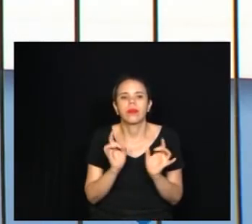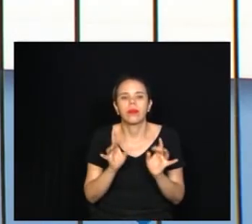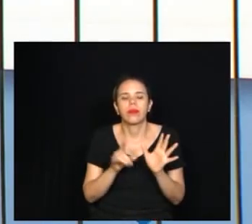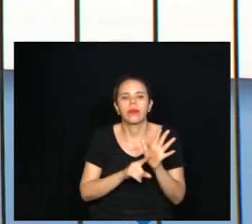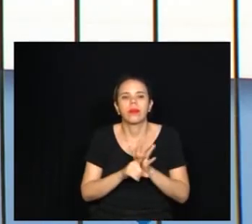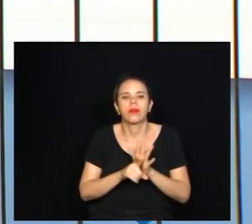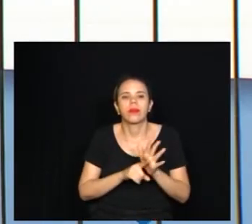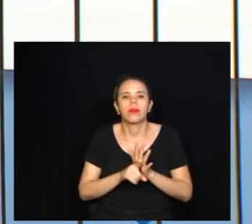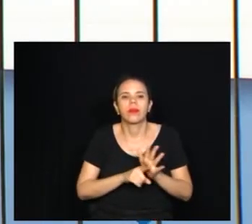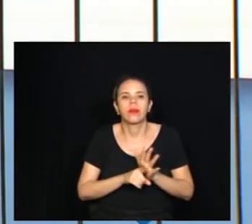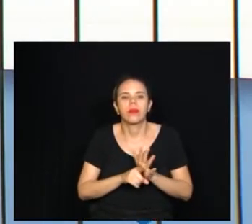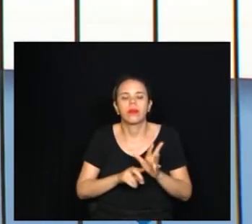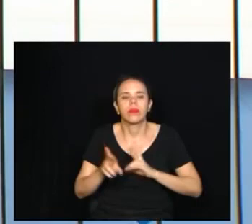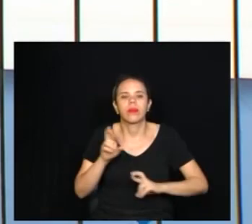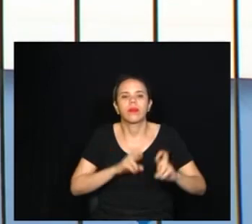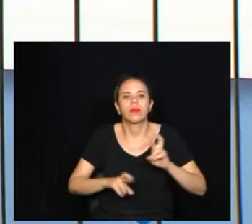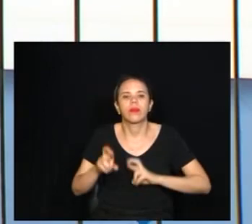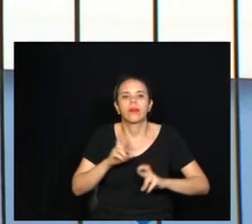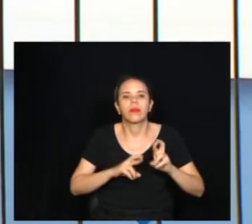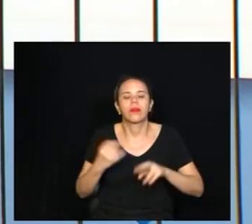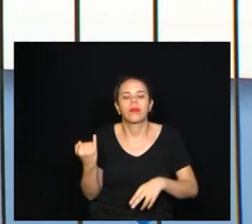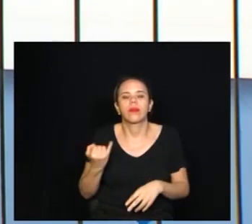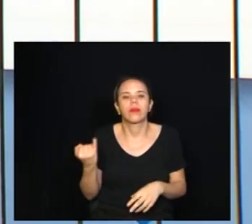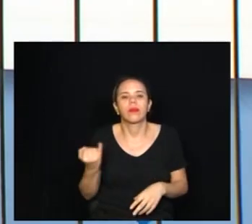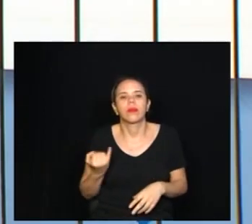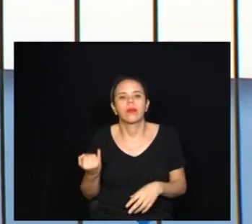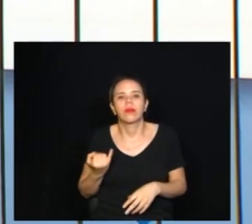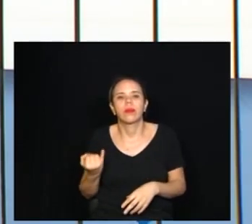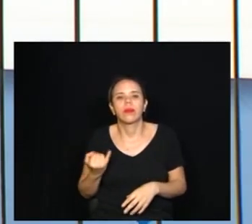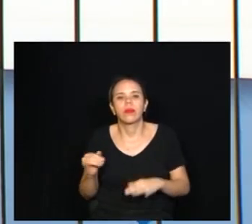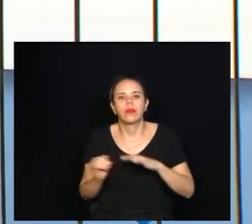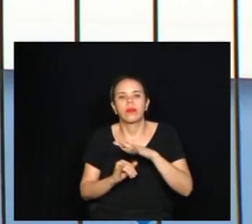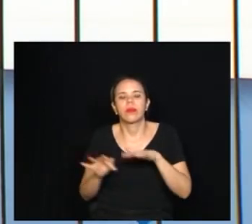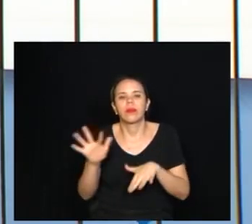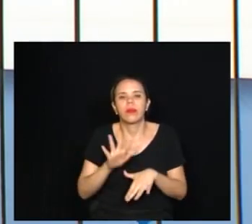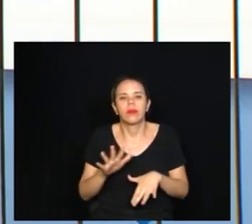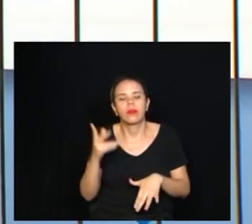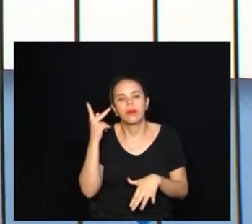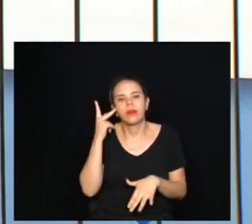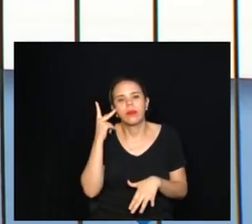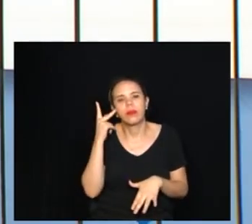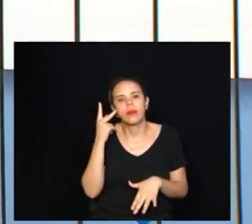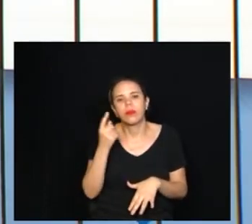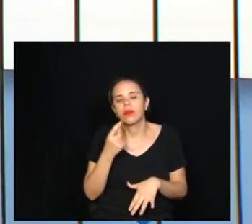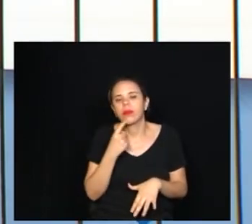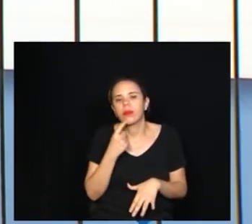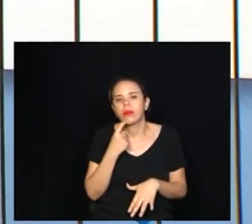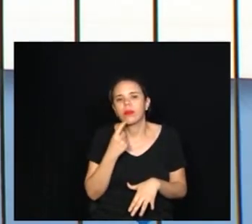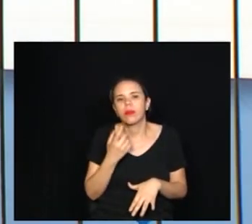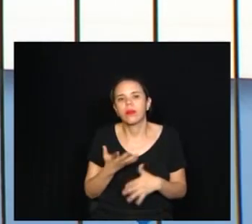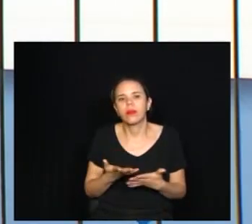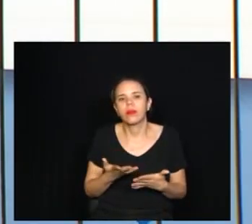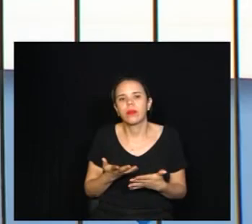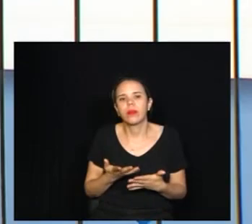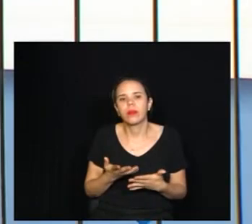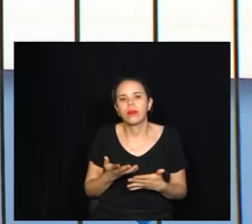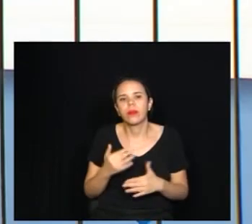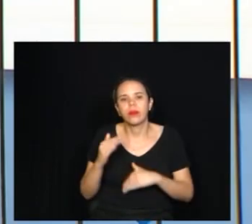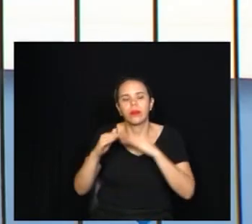de Estudos que analisa a importância do Instituto Federal de São Paulo, Campus Campinas, para